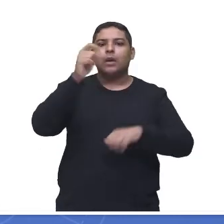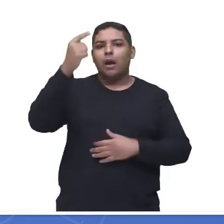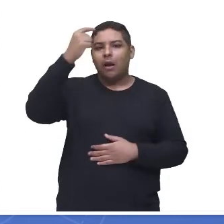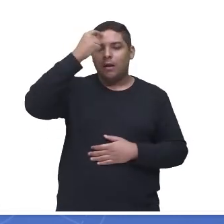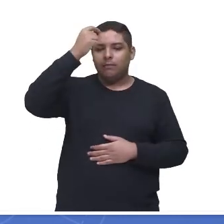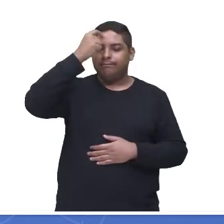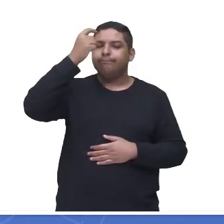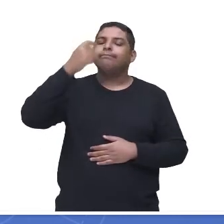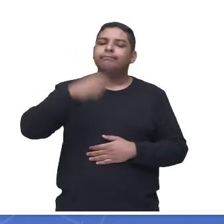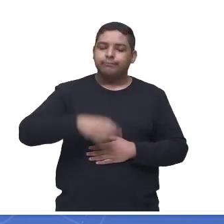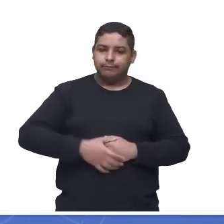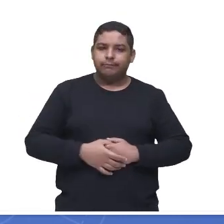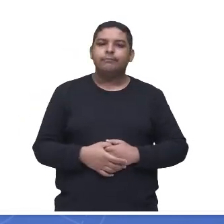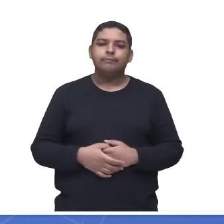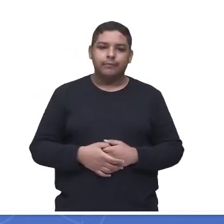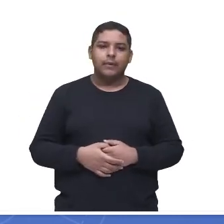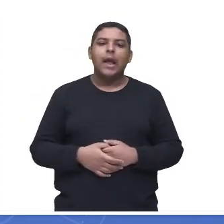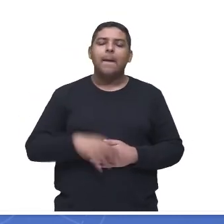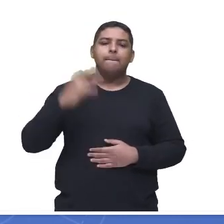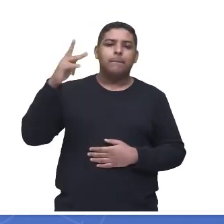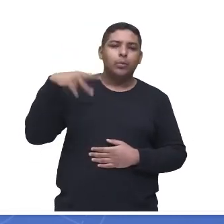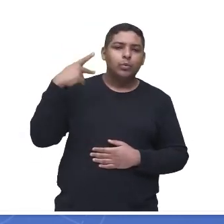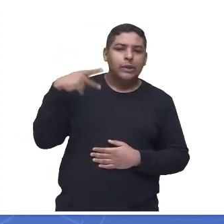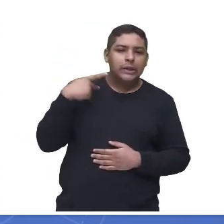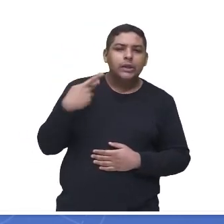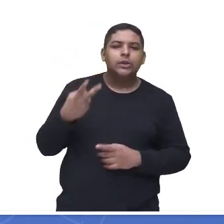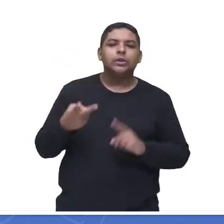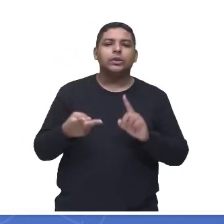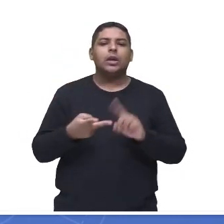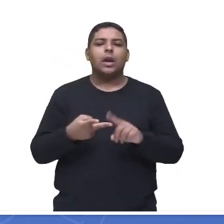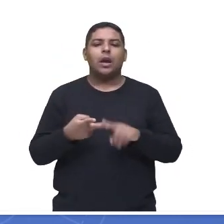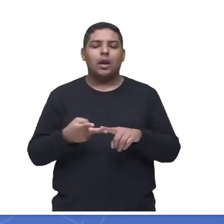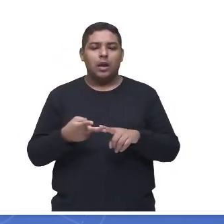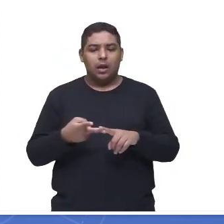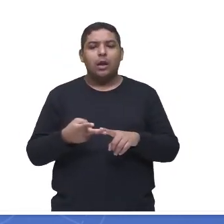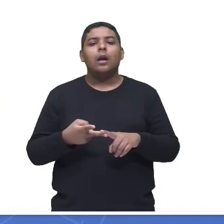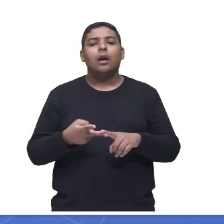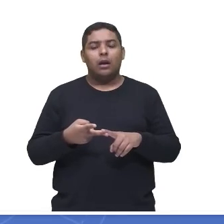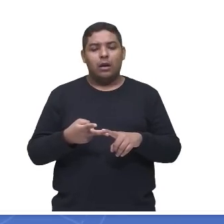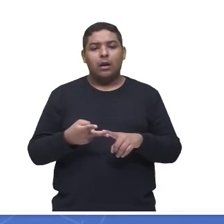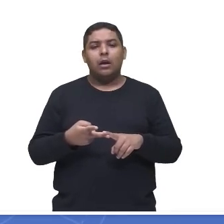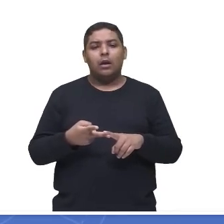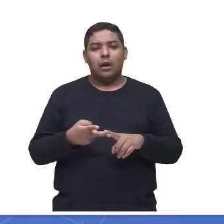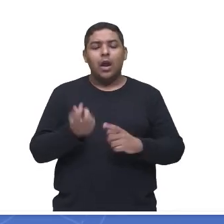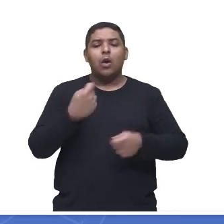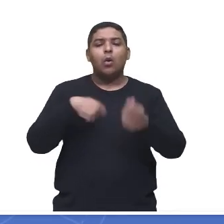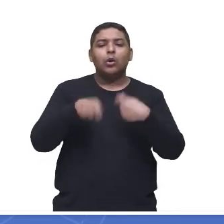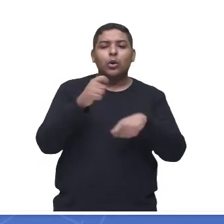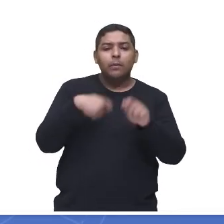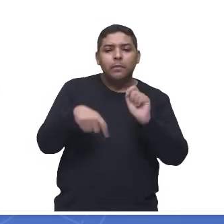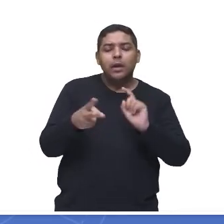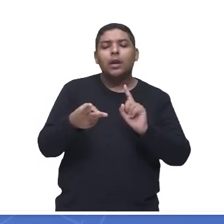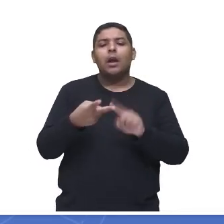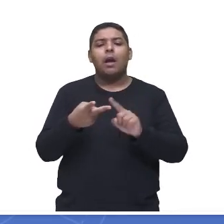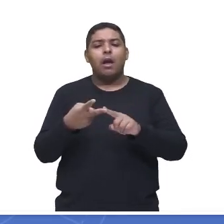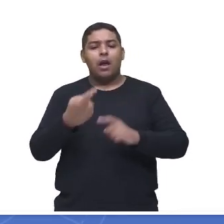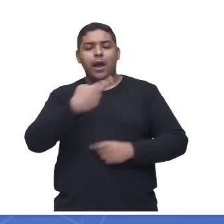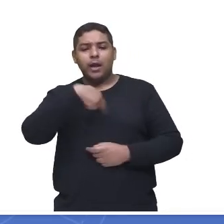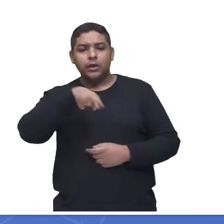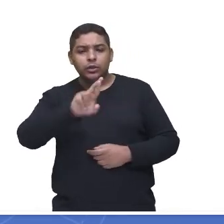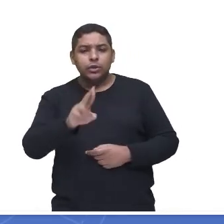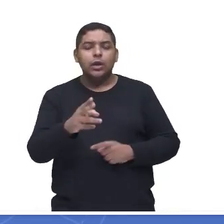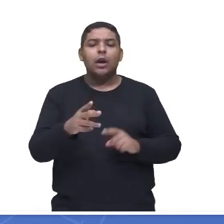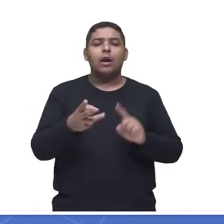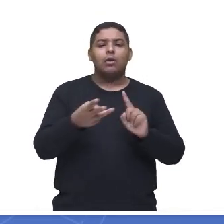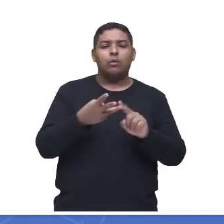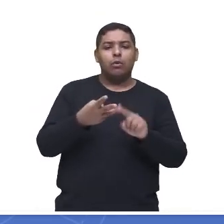Então, tanto na política como na economia, como na religião, como na família,